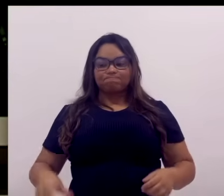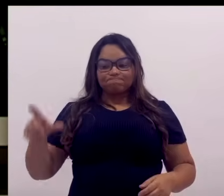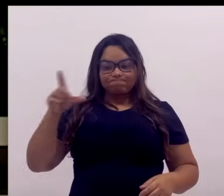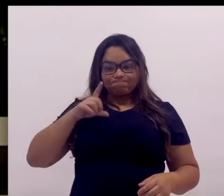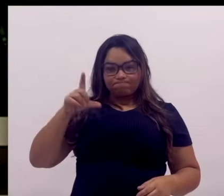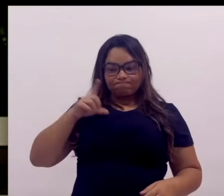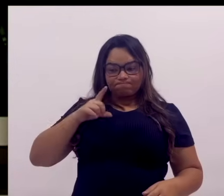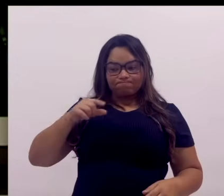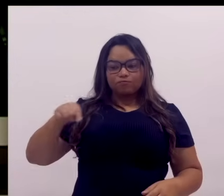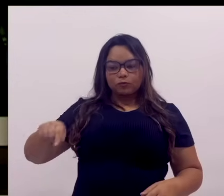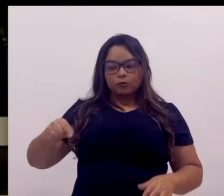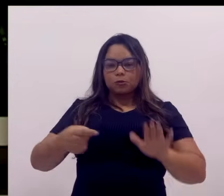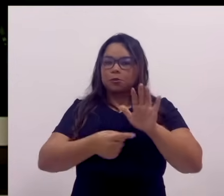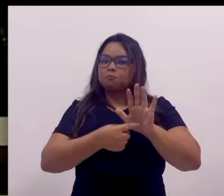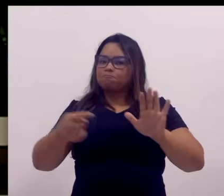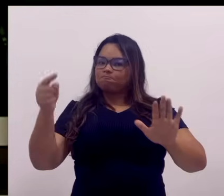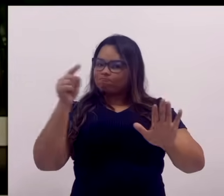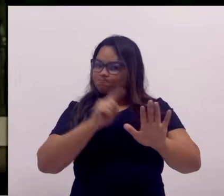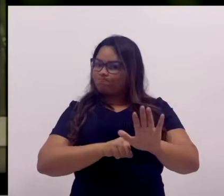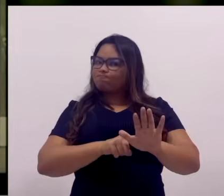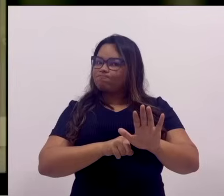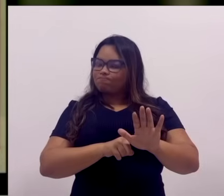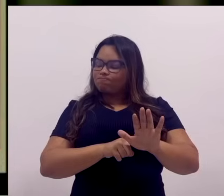entre as forças do bem e do mal.